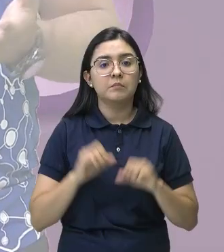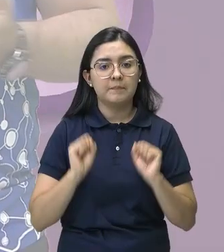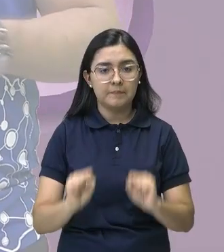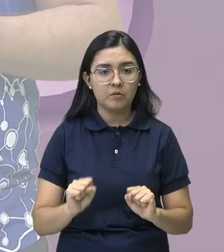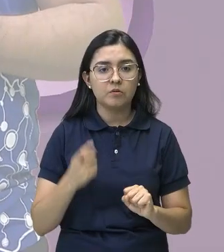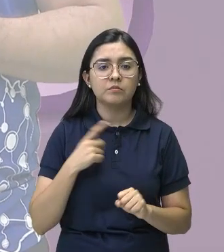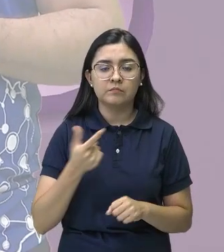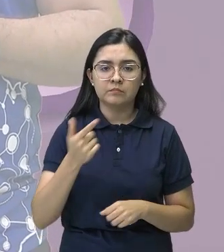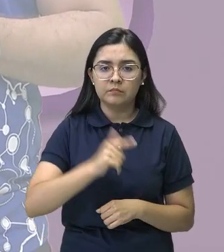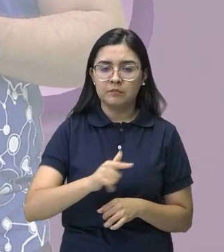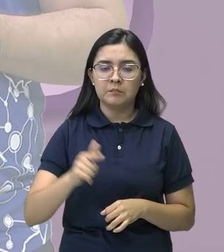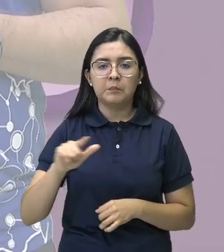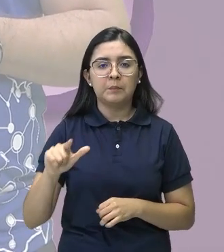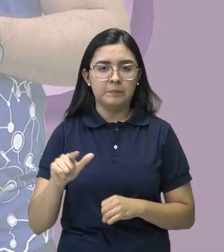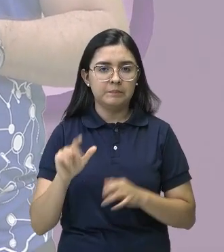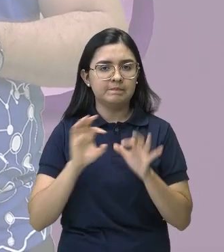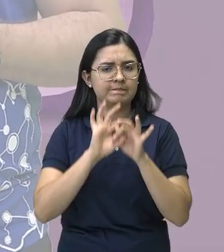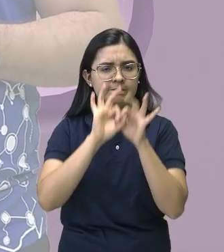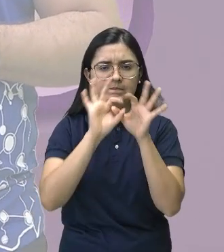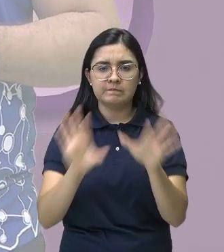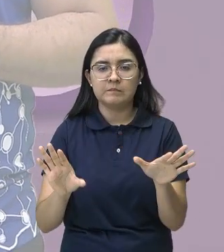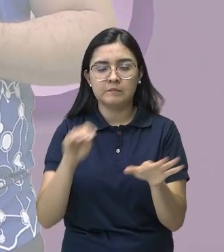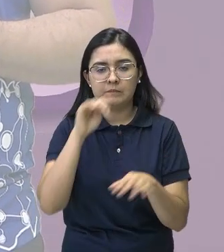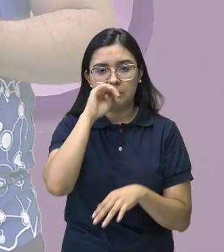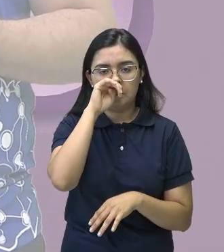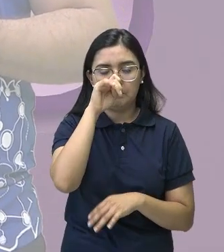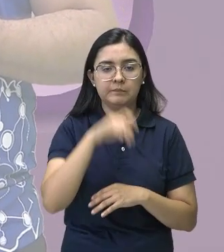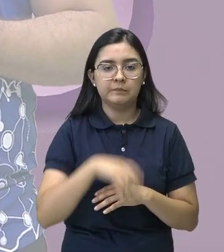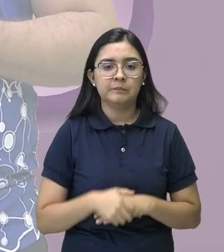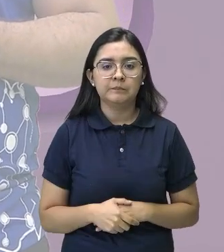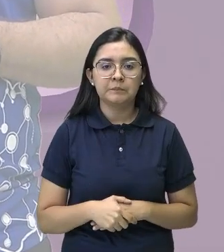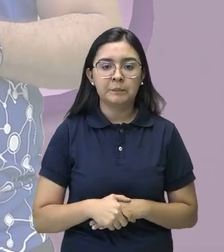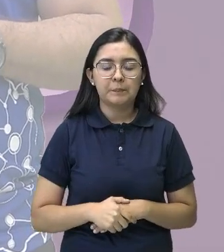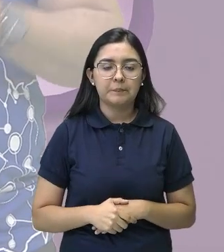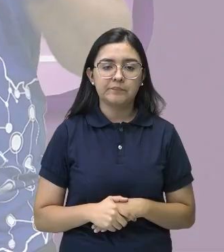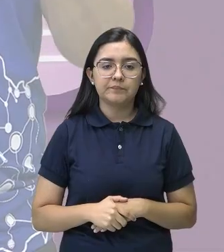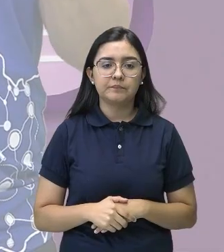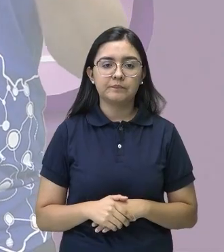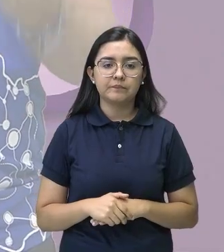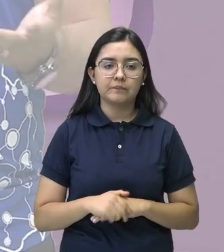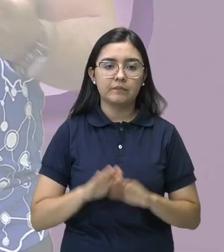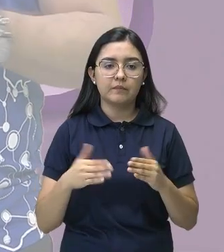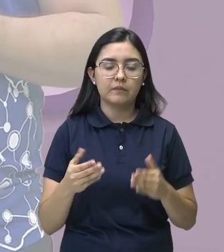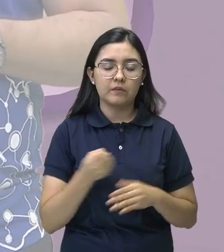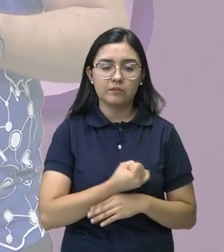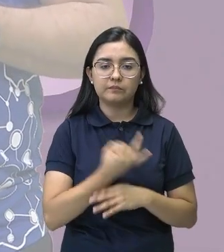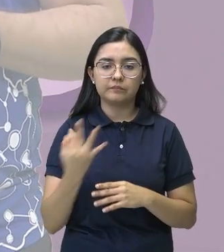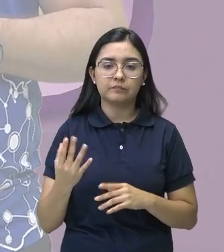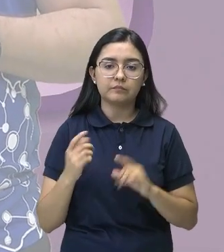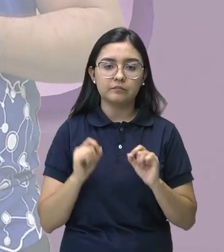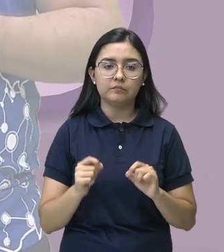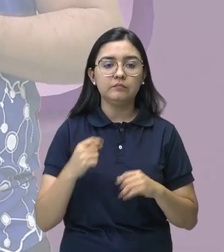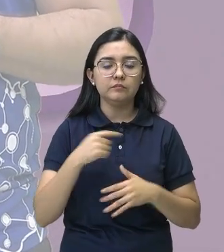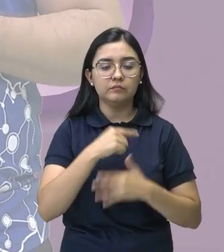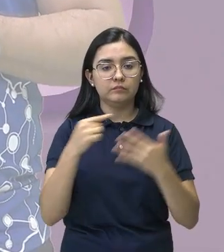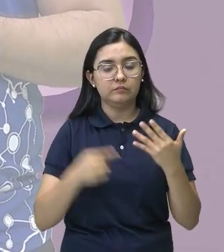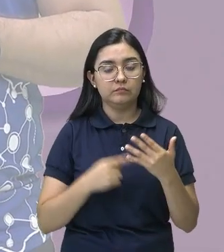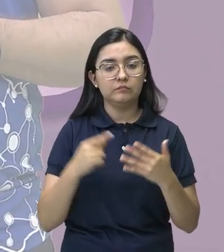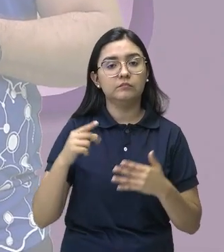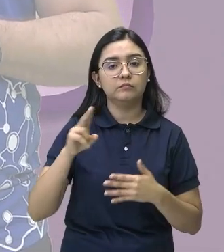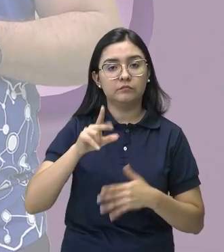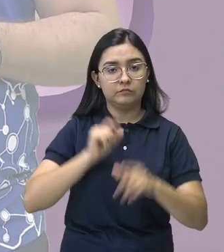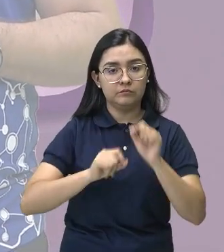pode repetir ali à vontade até a quantidade de P, ou seja, até a quantidade de elementos que a gente